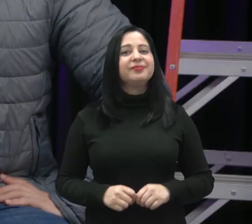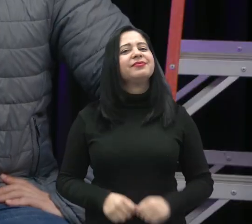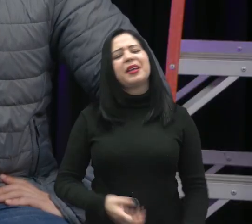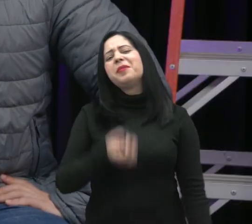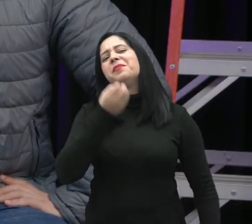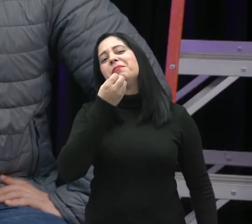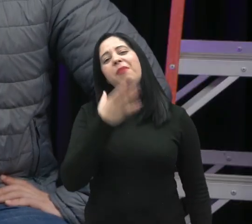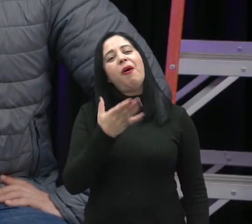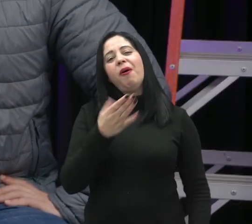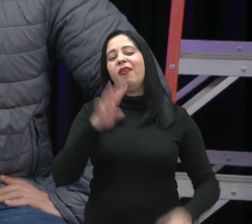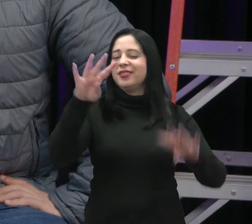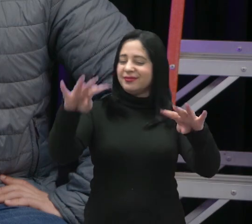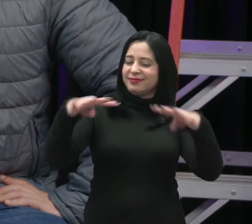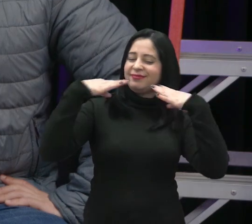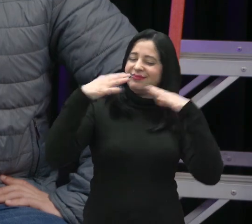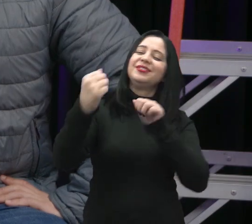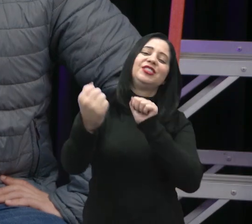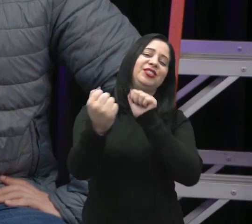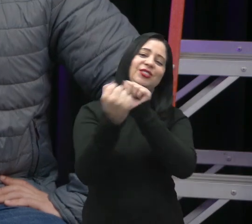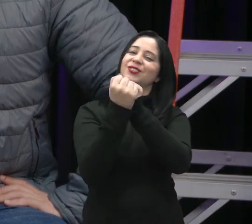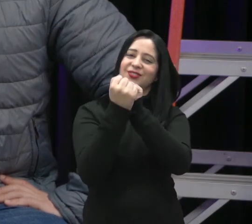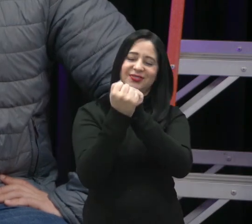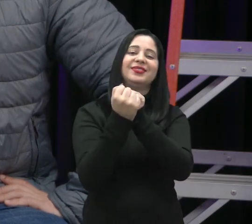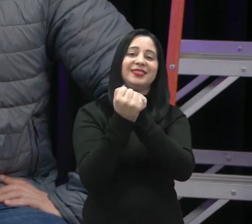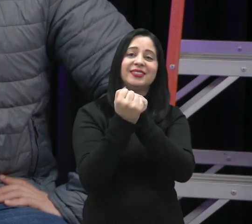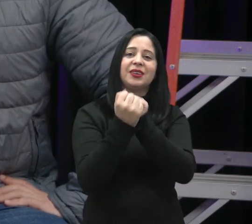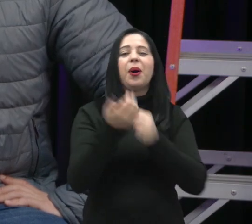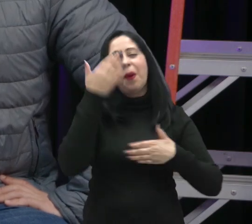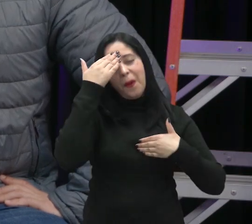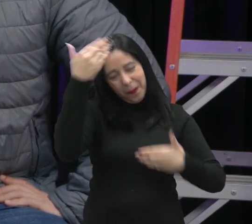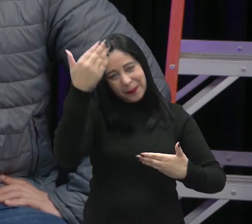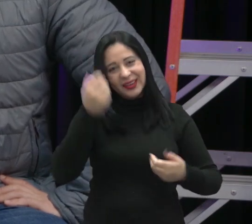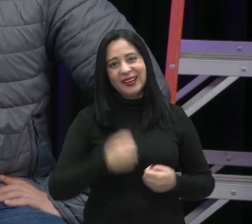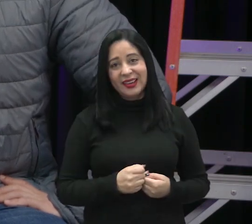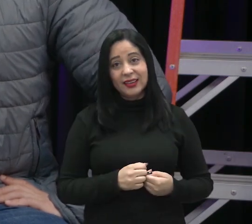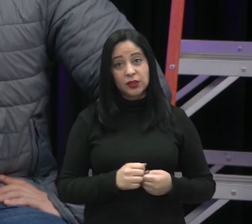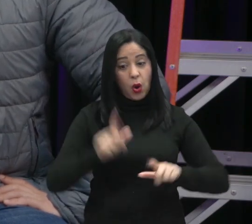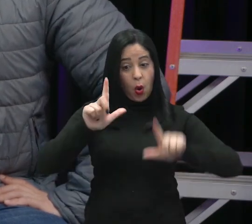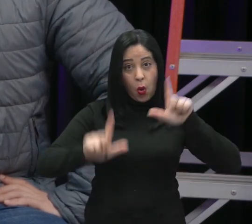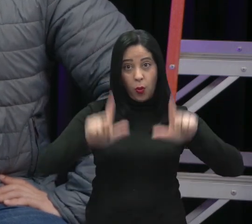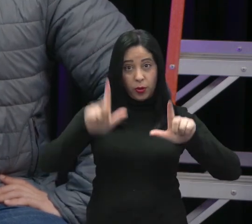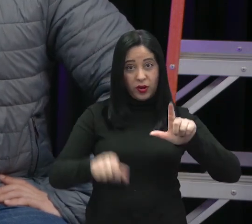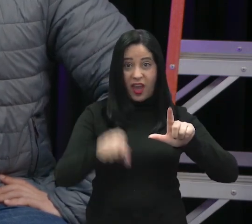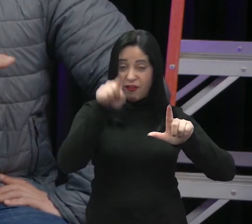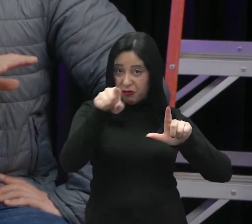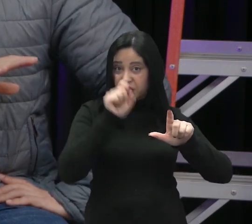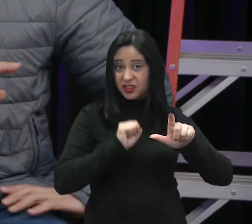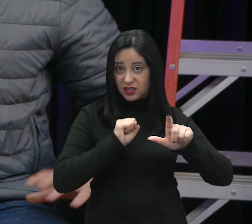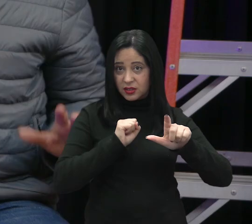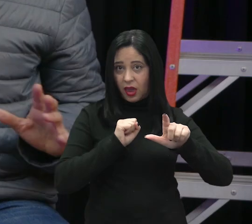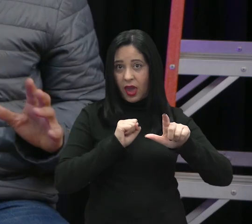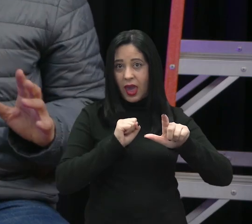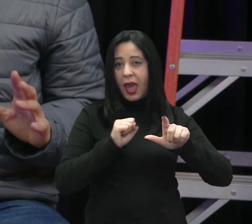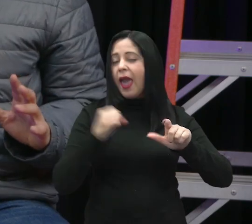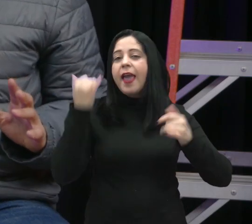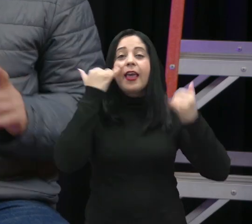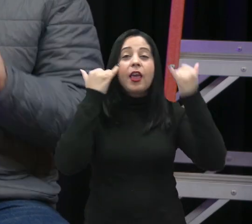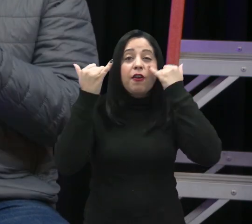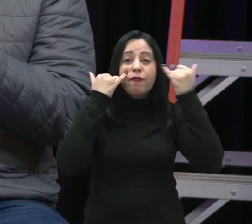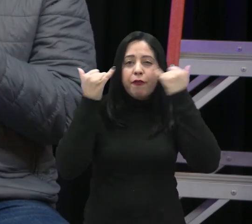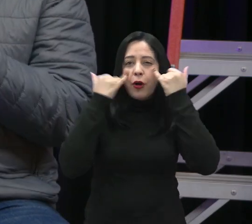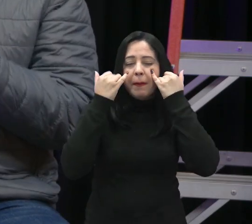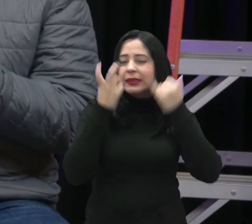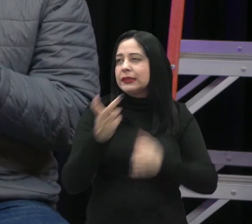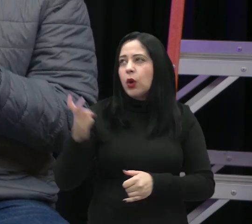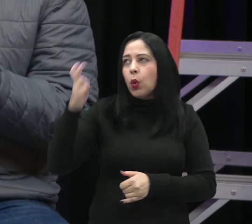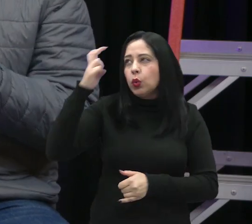Muito bom ter vocês aqui com a gente, mais um Conexão Cultura, obrigado pela companhia. Este é o programa que conecta você às principais iniciativas